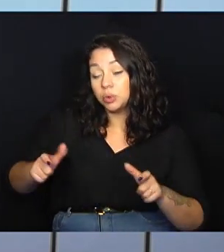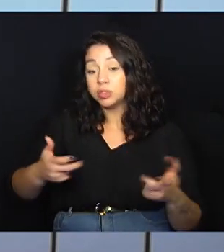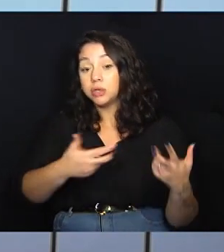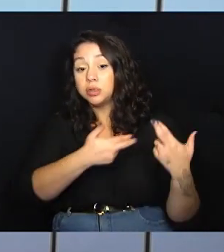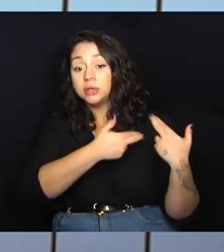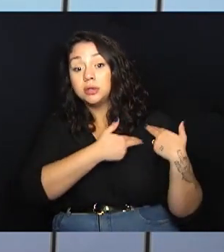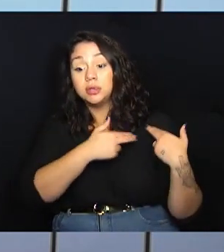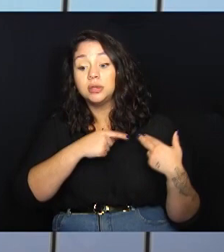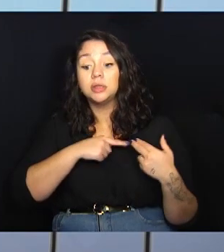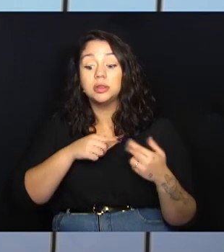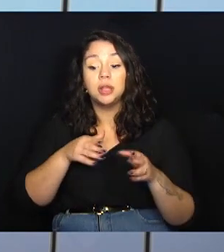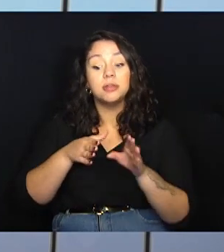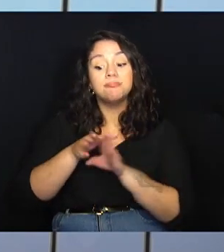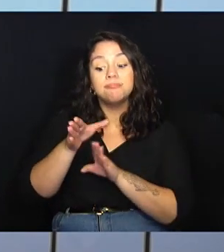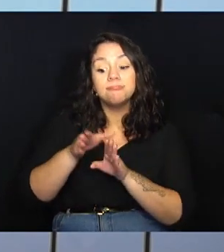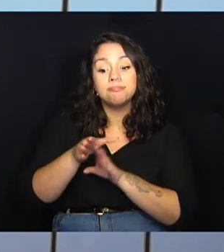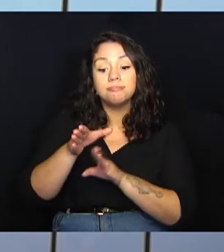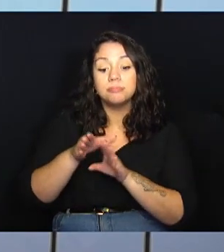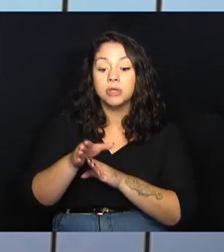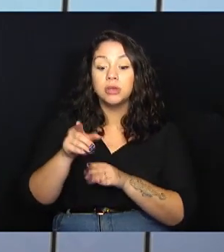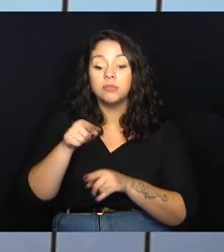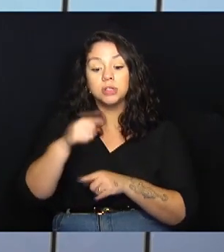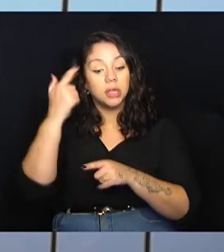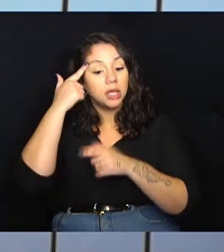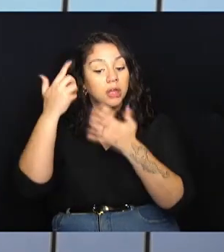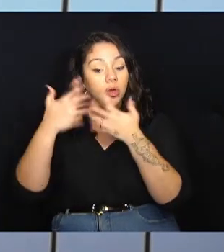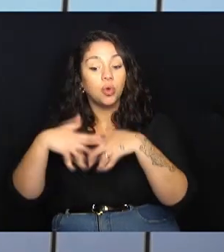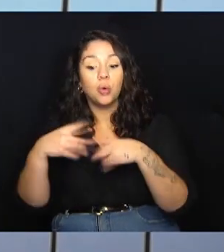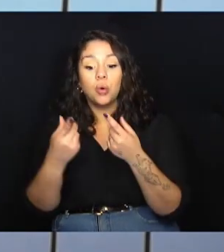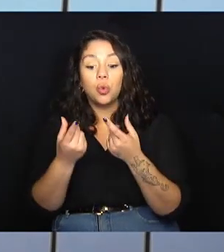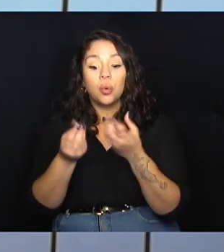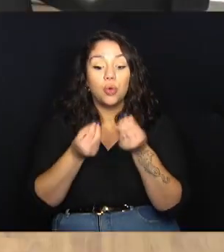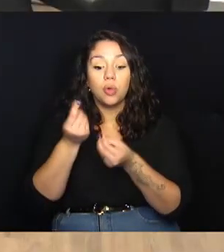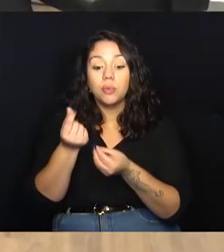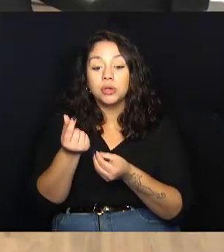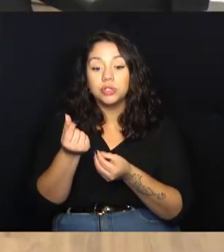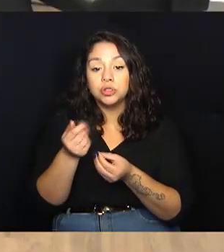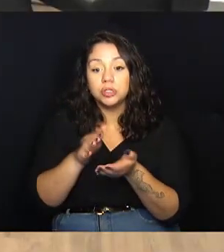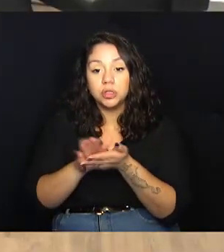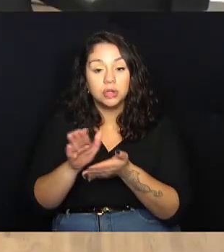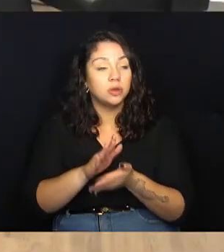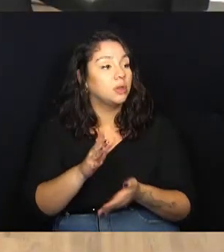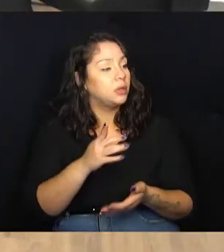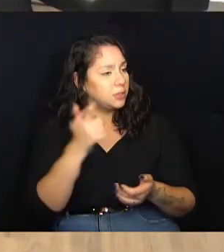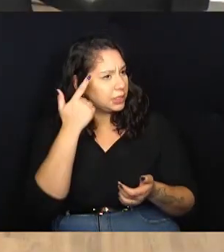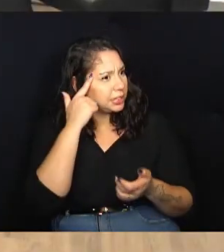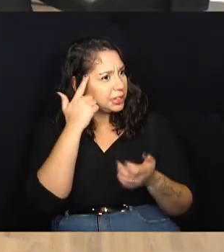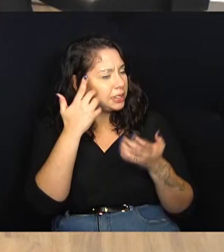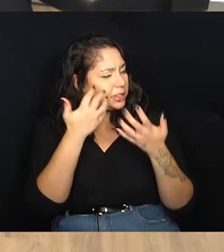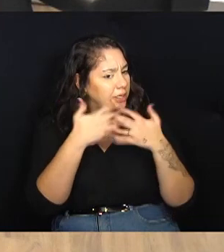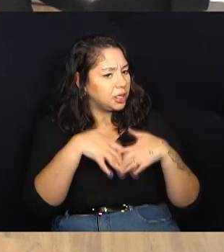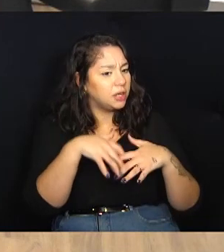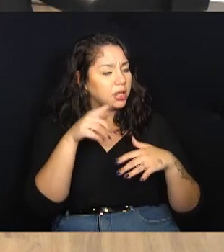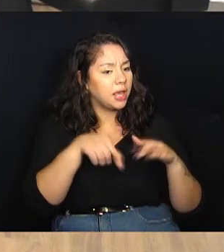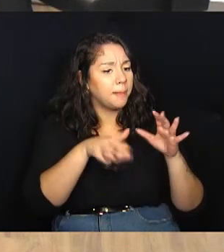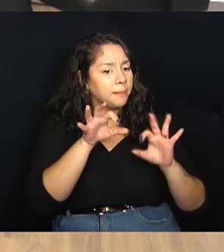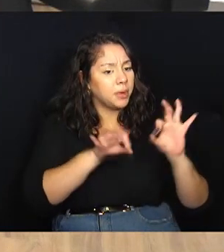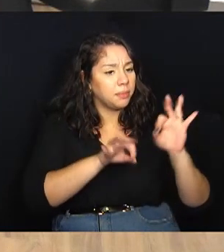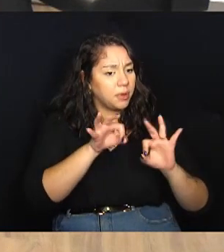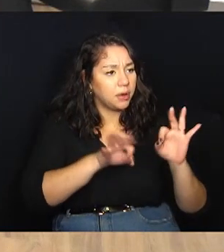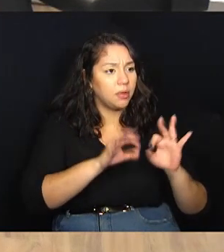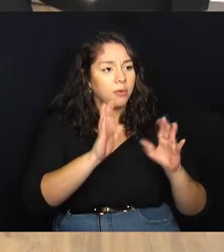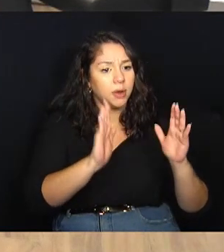a pensar o que ela vai fazer com aquele dinheiro, como ela vai gastar. Ela vai começar a entender um pouquinho o que é uma preparação para se